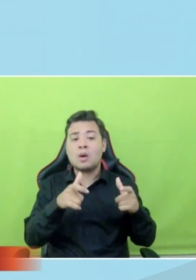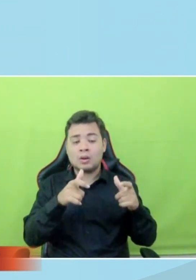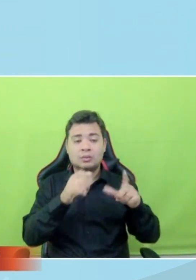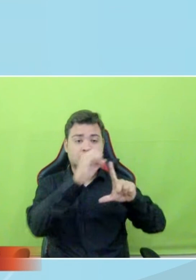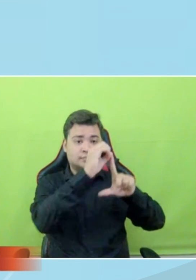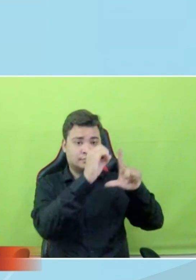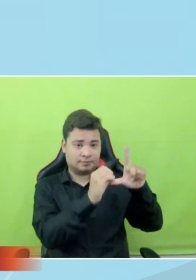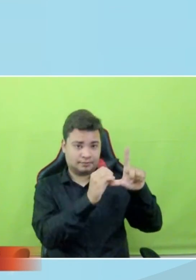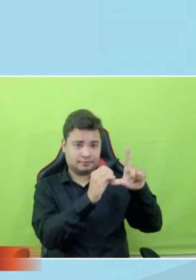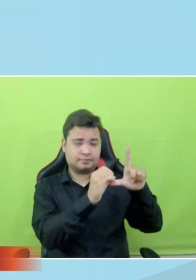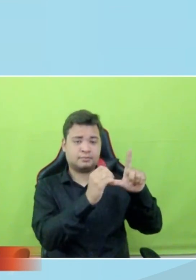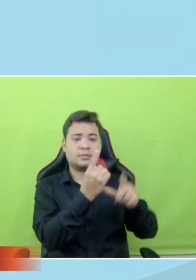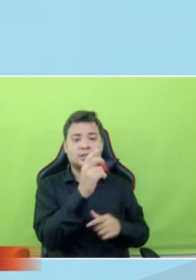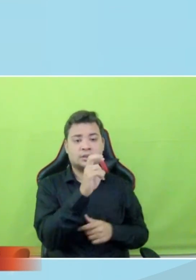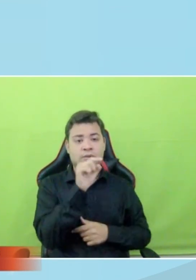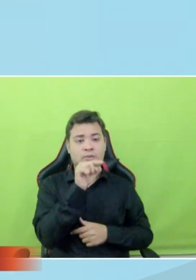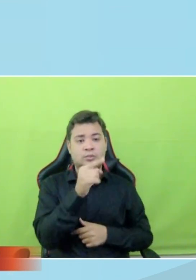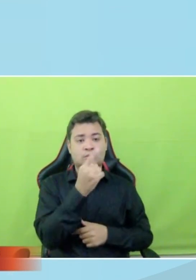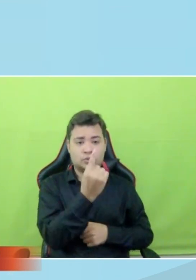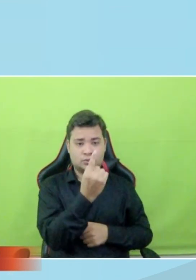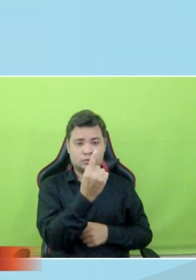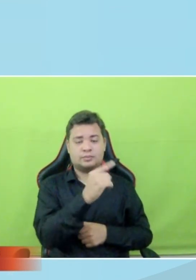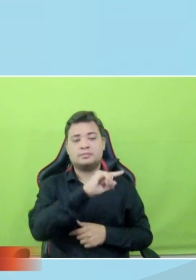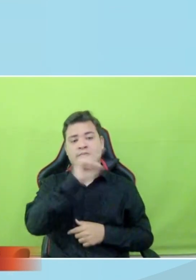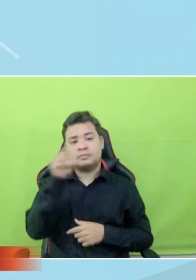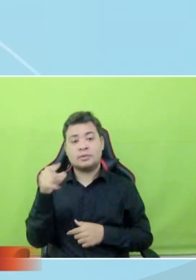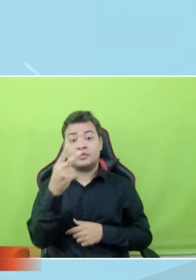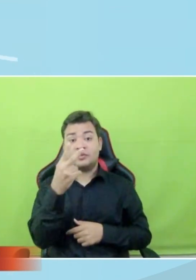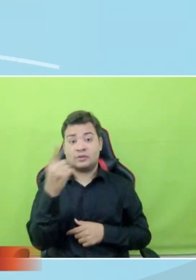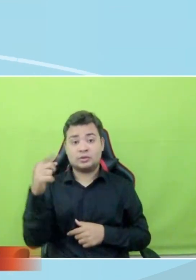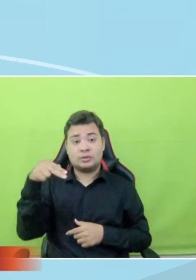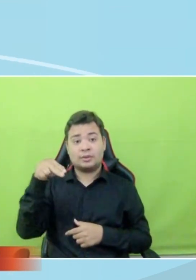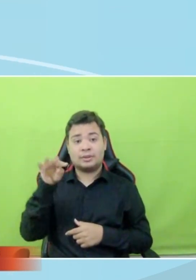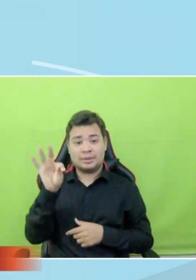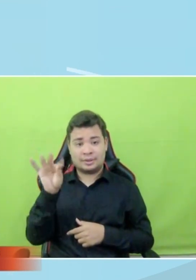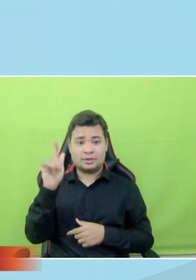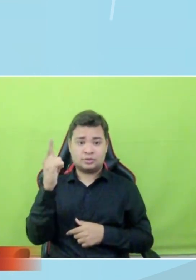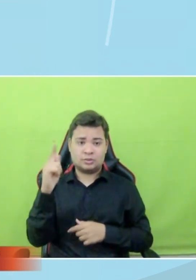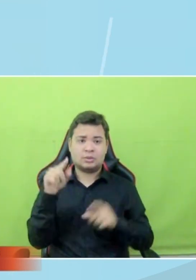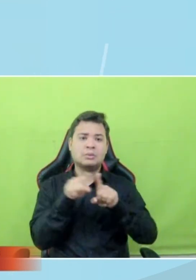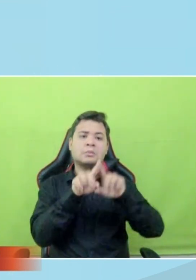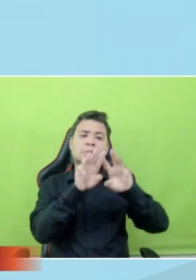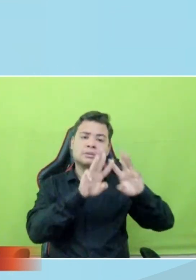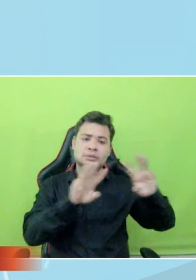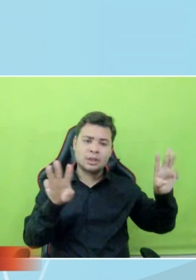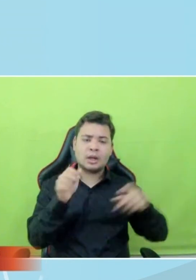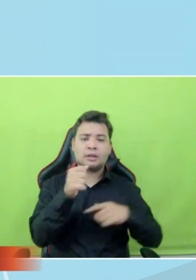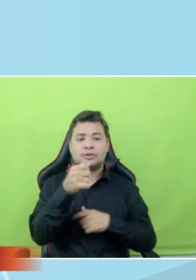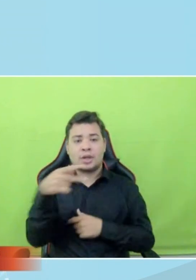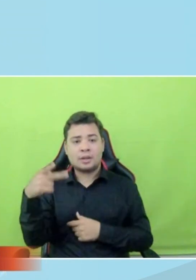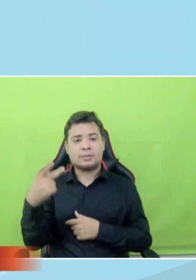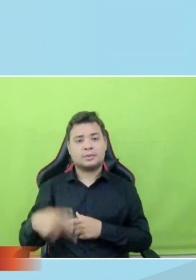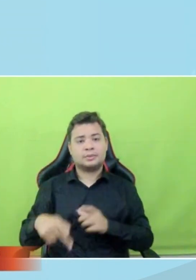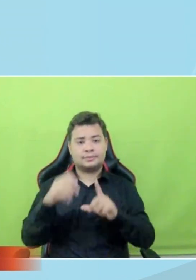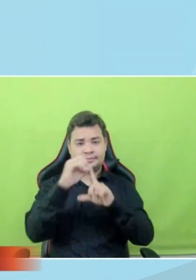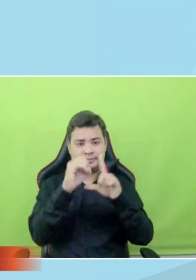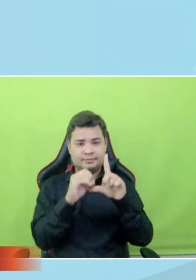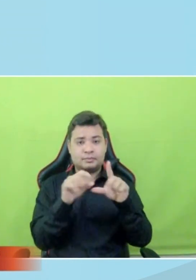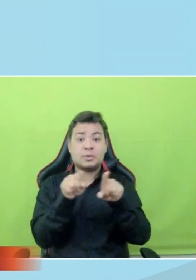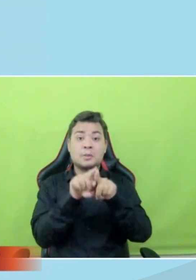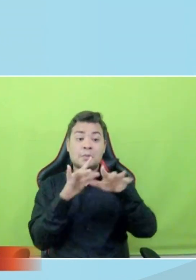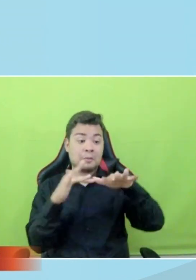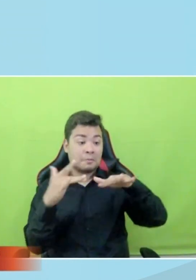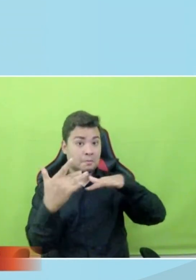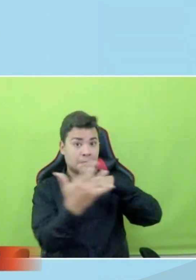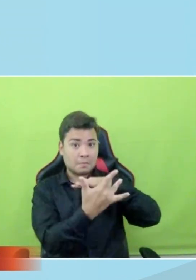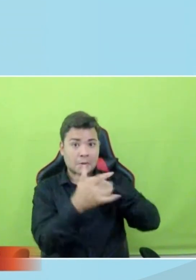do Sinal Aberto, 21 da NET Goiânia, também no site e no aplicativo da TV UFG e nas nossas redes sociais. A gente